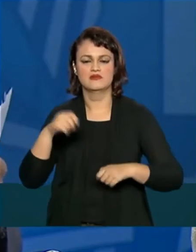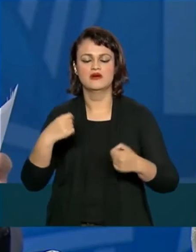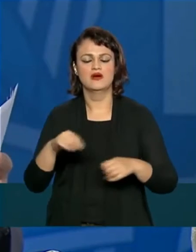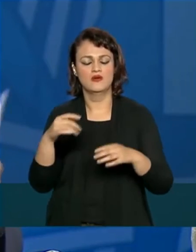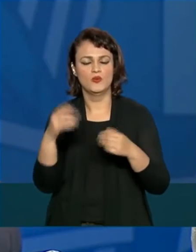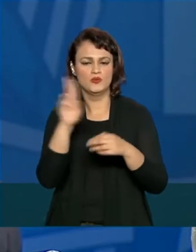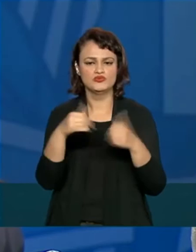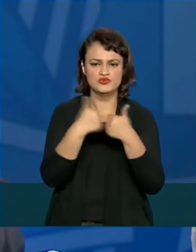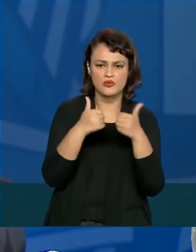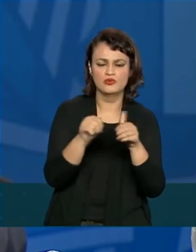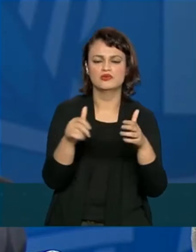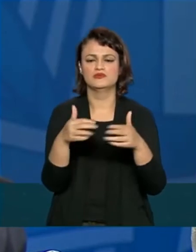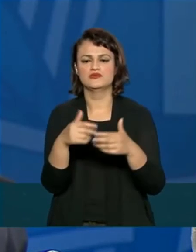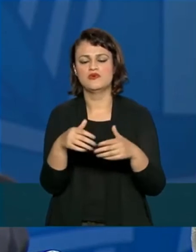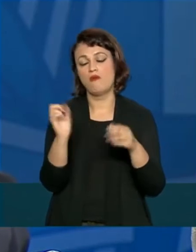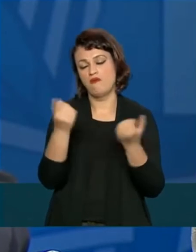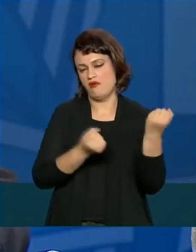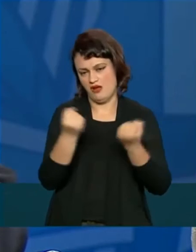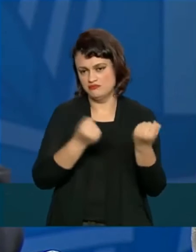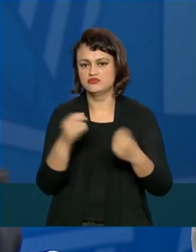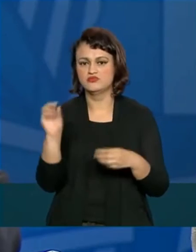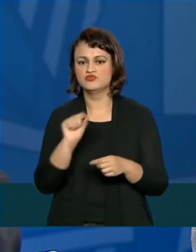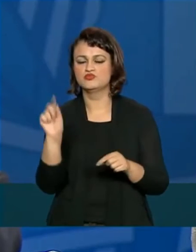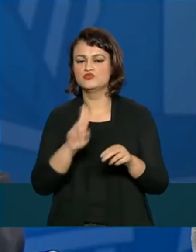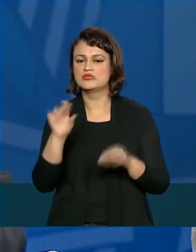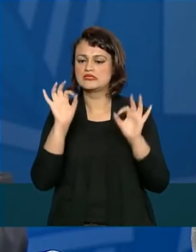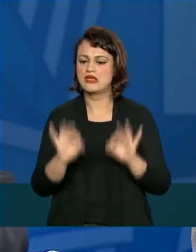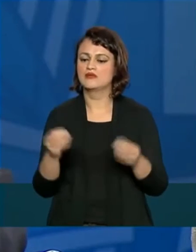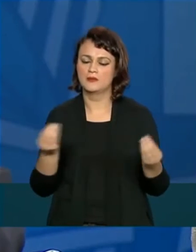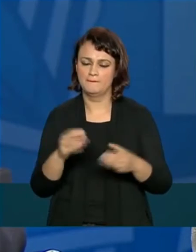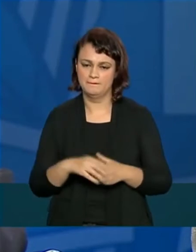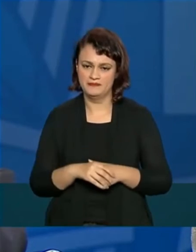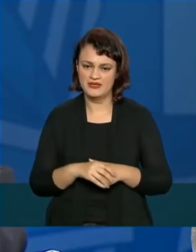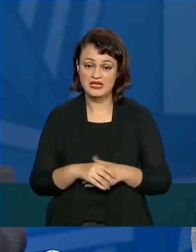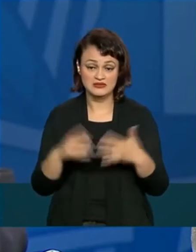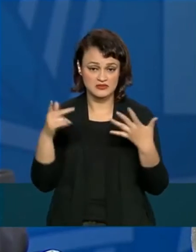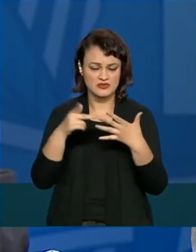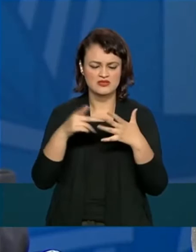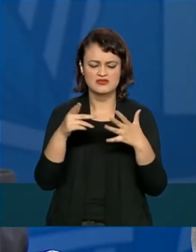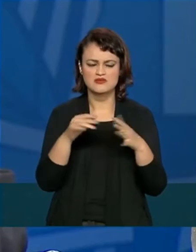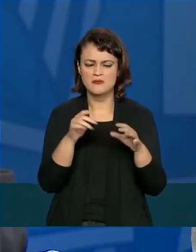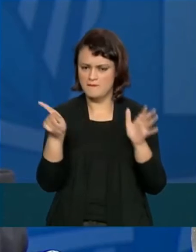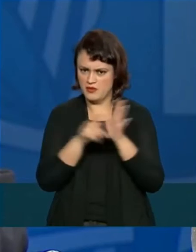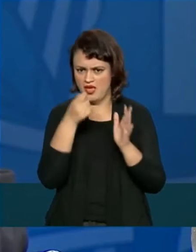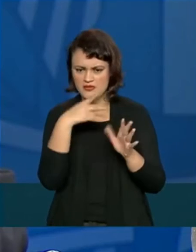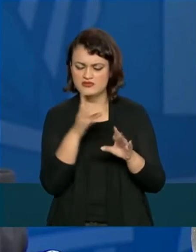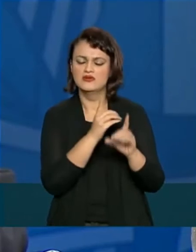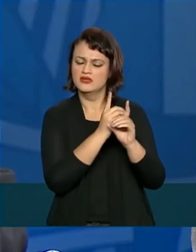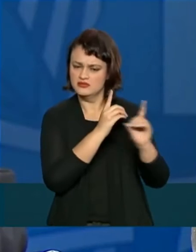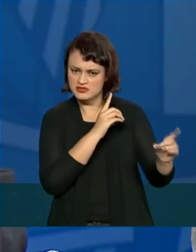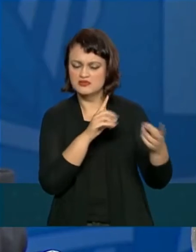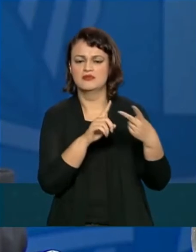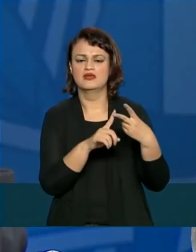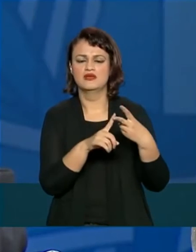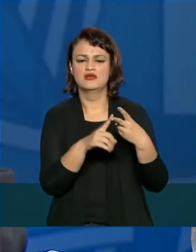transporte coletivo, uso de transporte individual. Então, são medidas não farmacológicas como distanciamento social, etiqueta